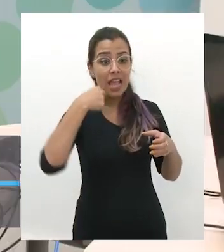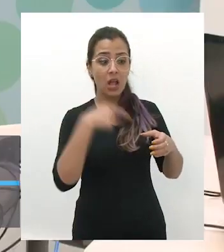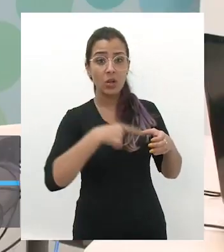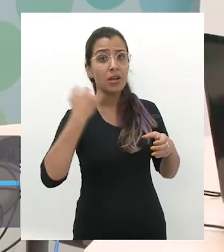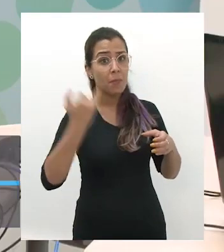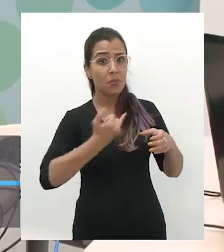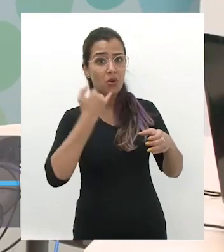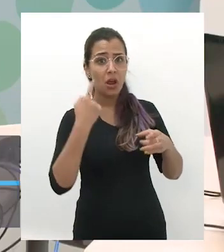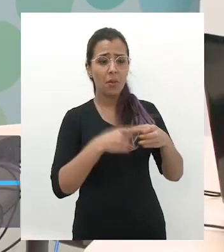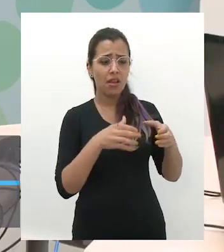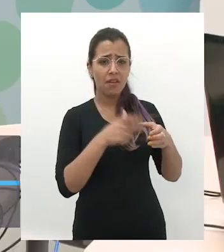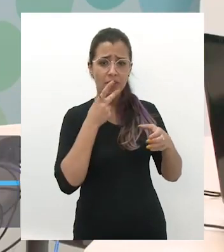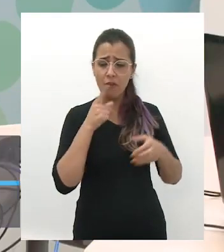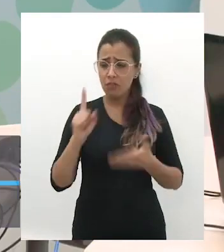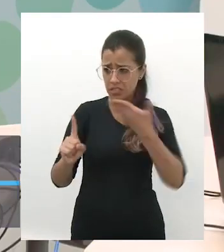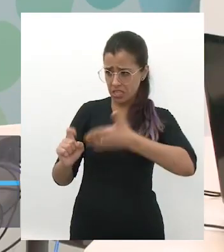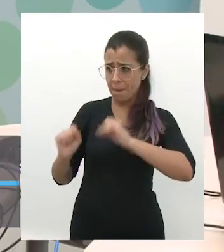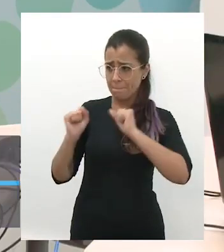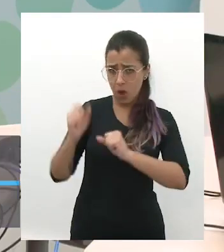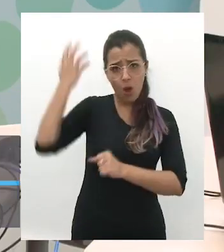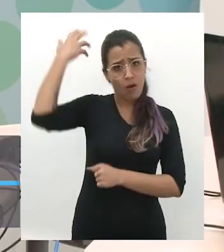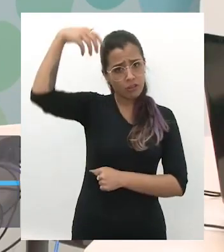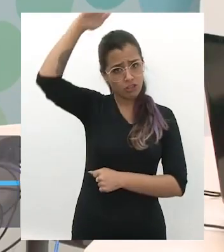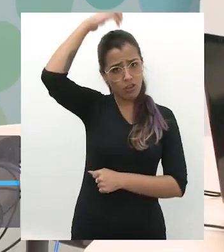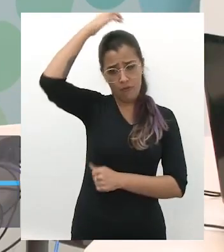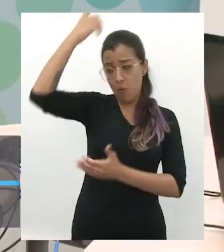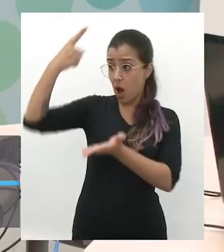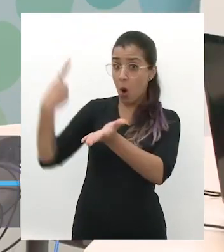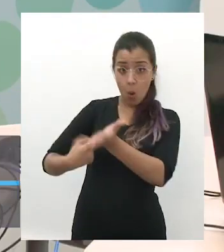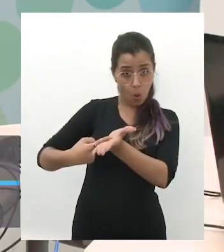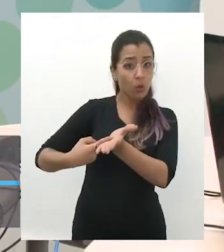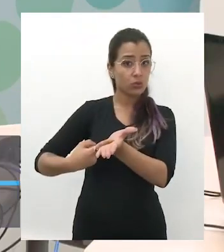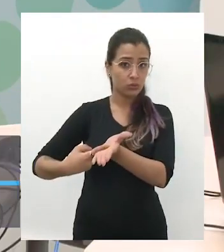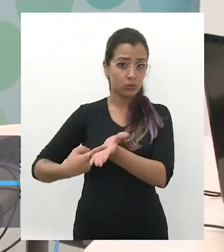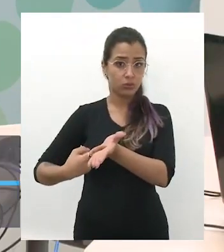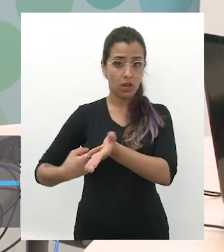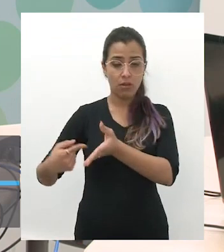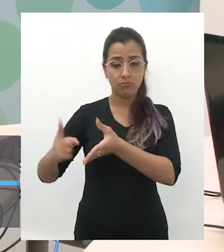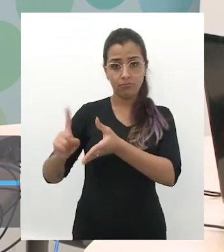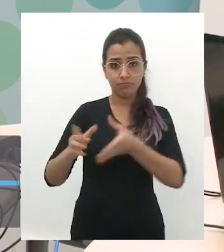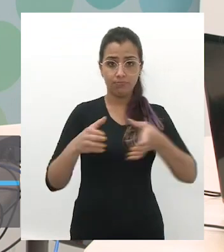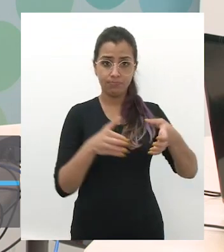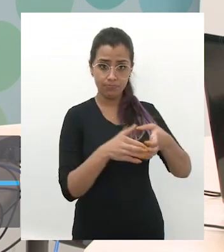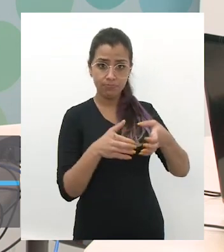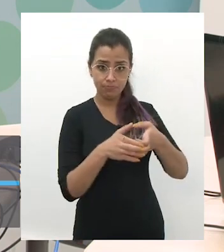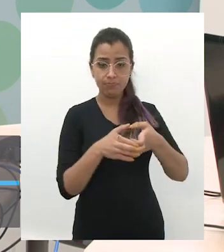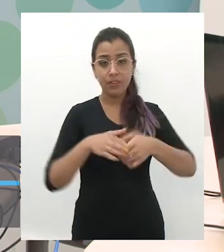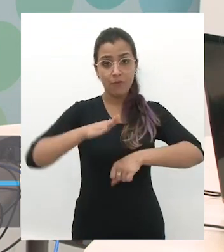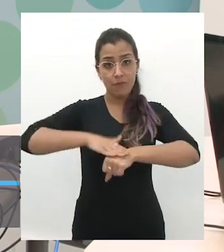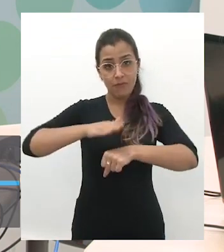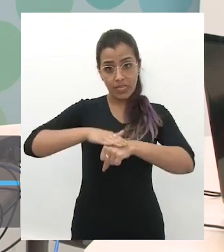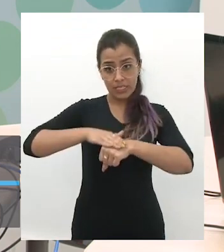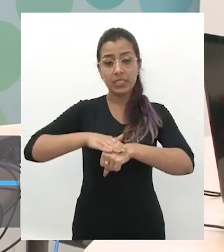você etrusco pode ser rei, não tem problema. Inclusive foi um acordo que a aristocracia romana, os patrícios fizeram com